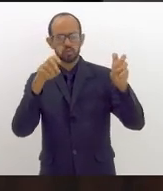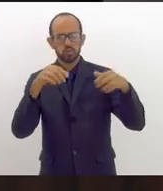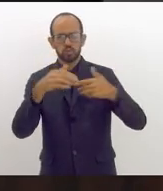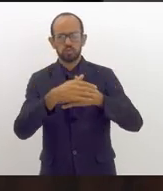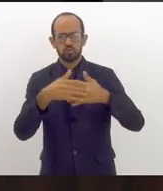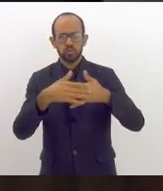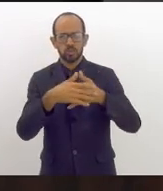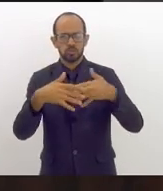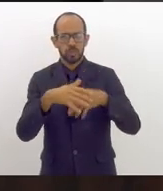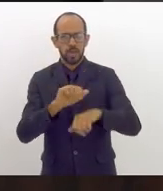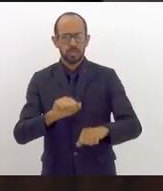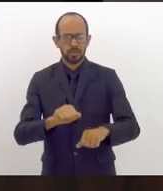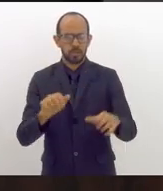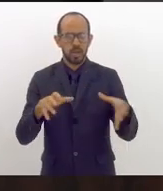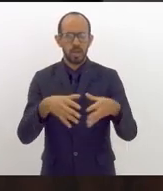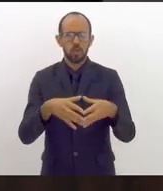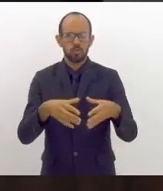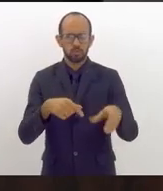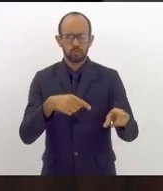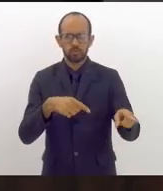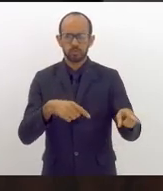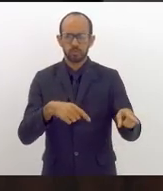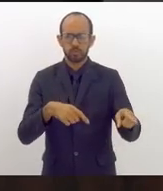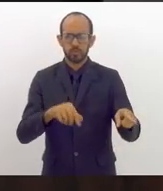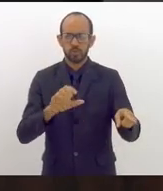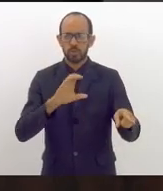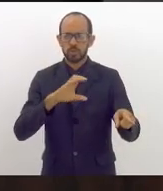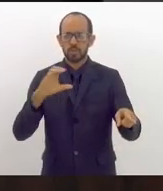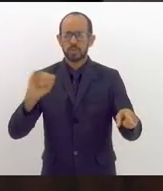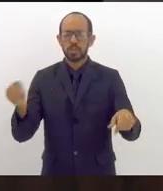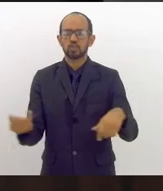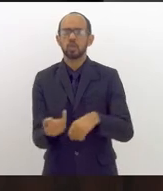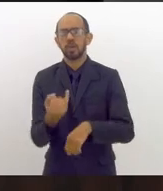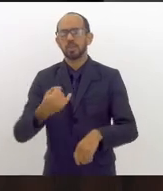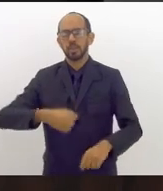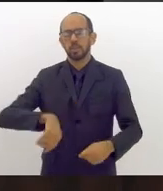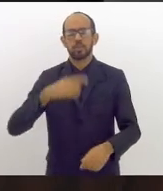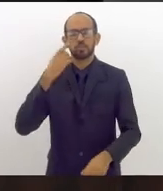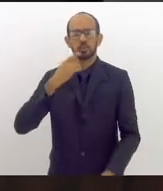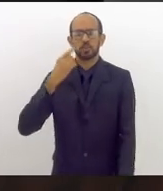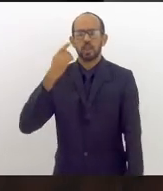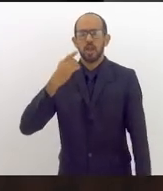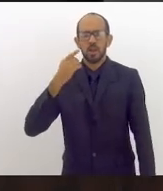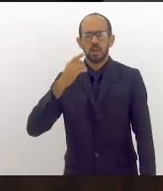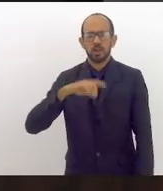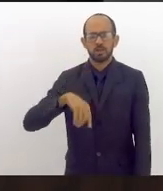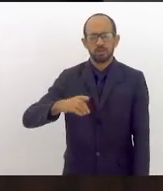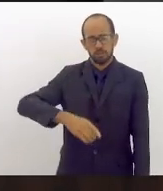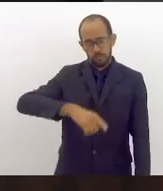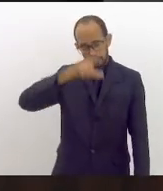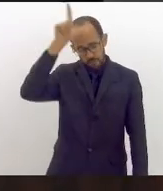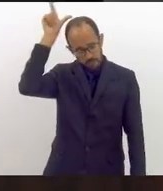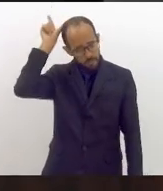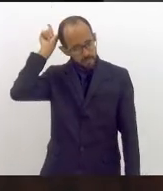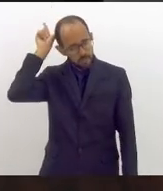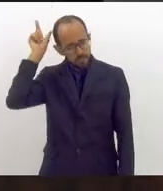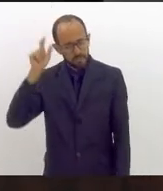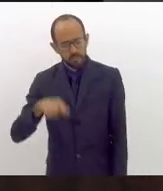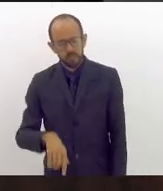para emitir pela comissão de Constituição Justiça Deputado Luiz